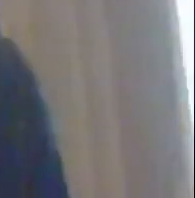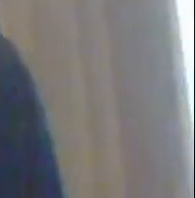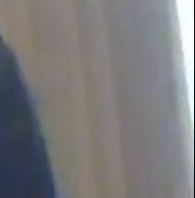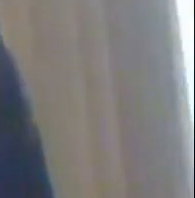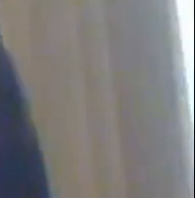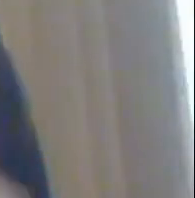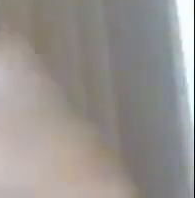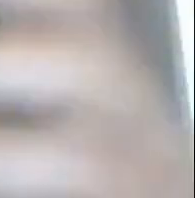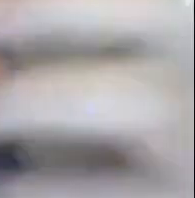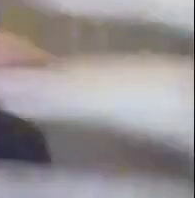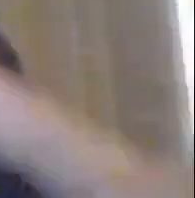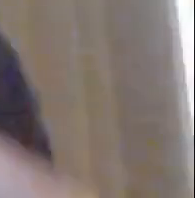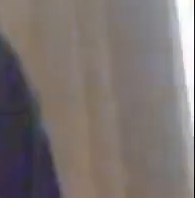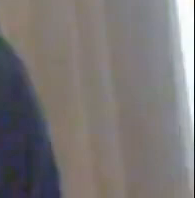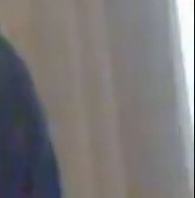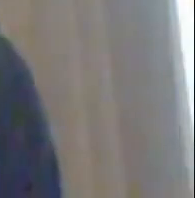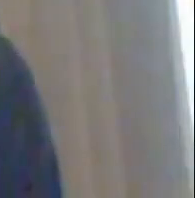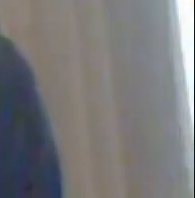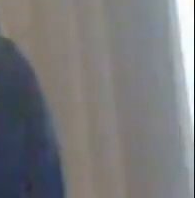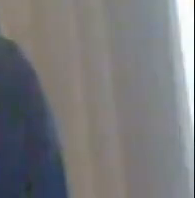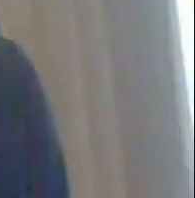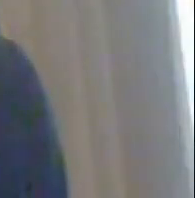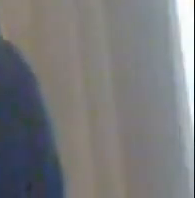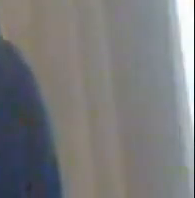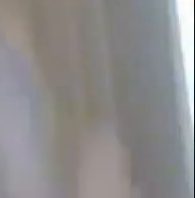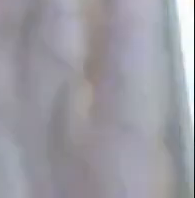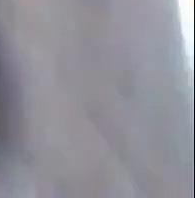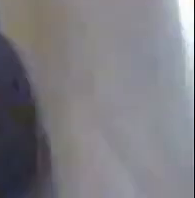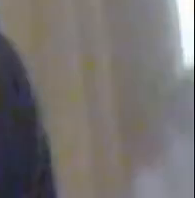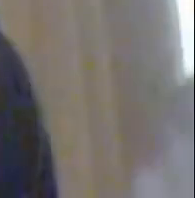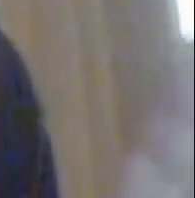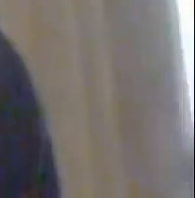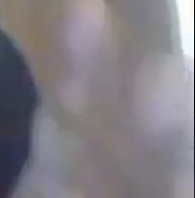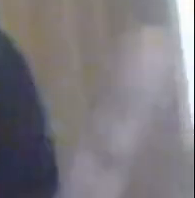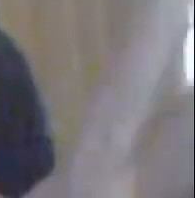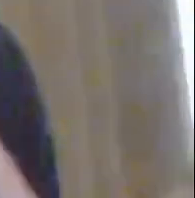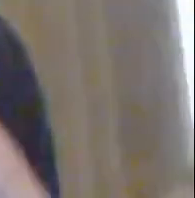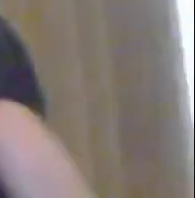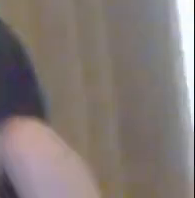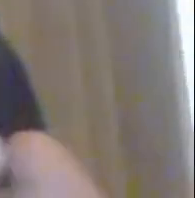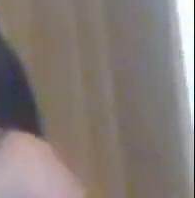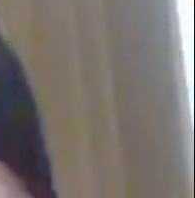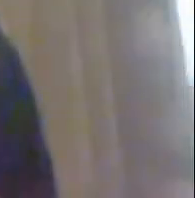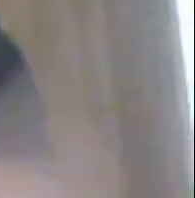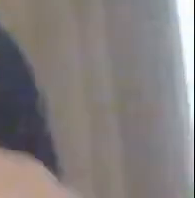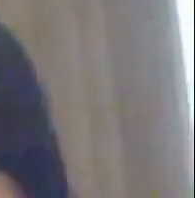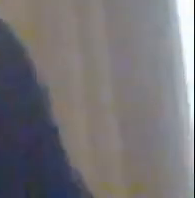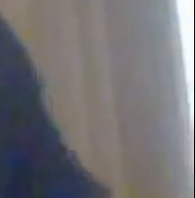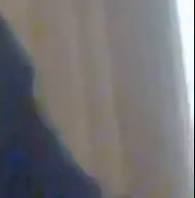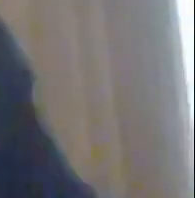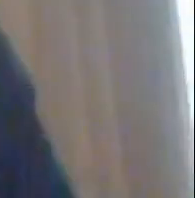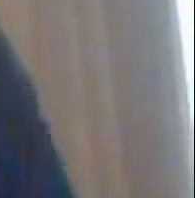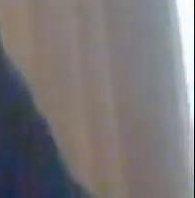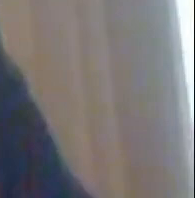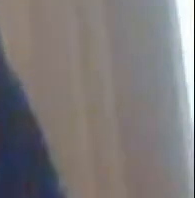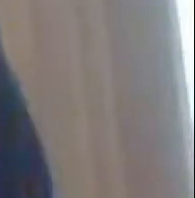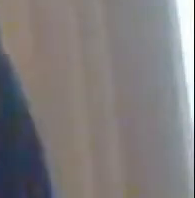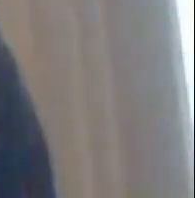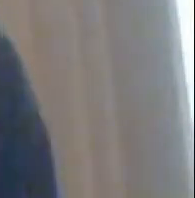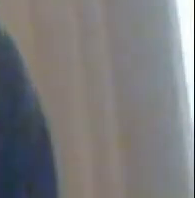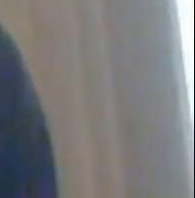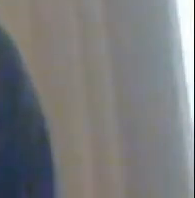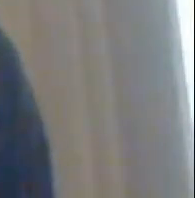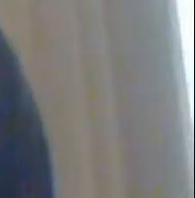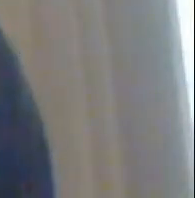seletiva, regulação, inclusão socioambiental dos catadores, é importante, são políticas públicas que precisam crescer. Mas,